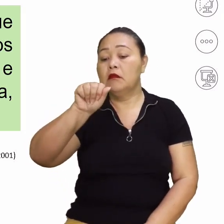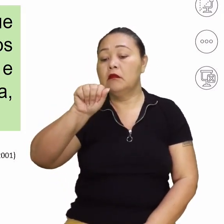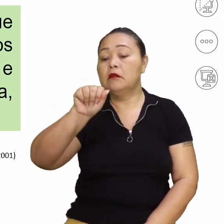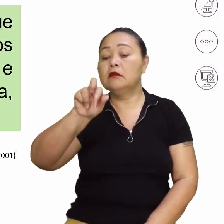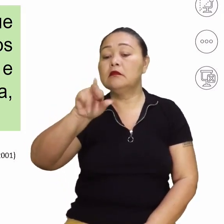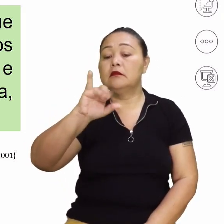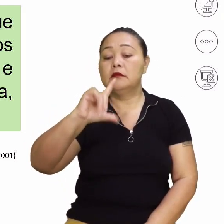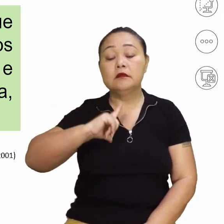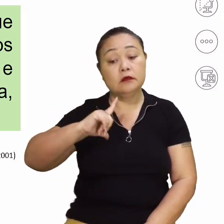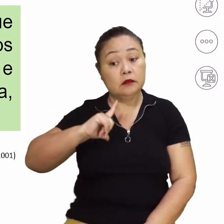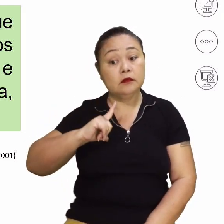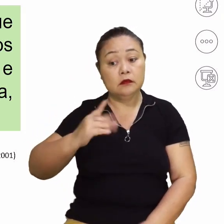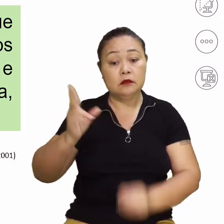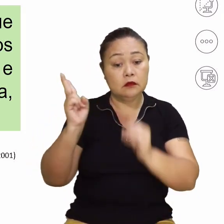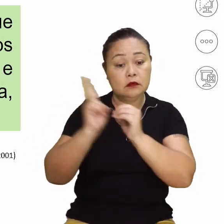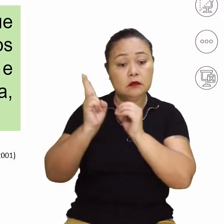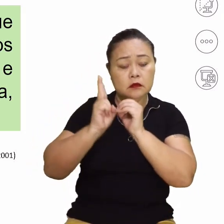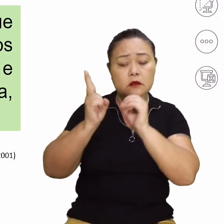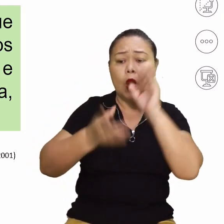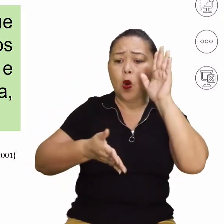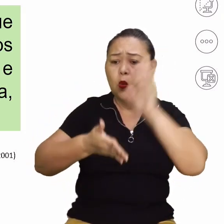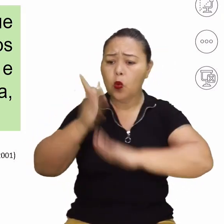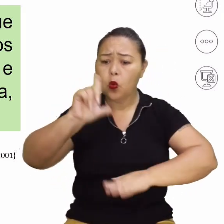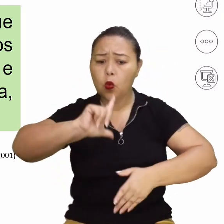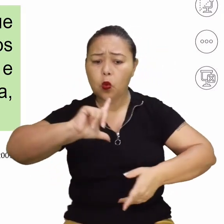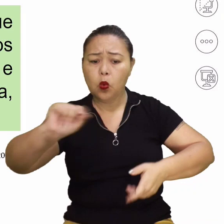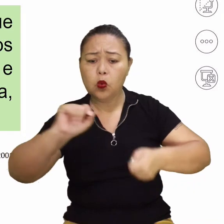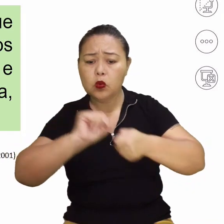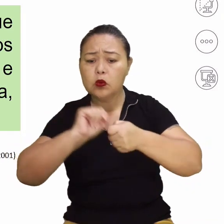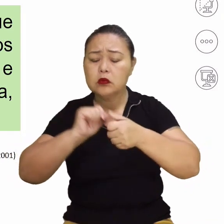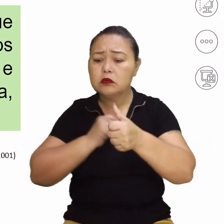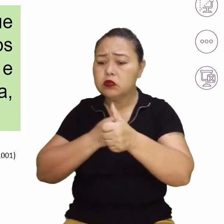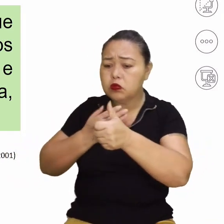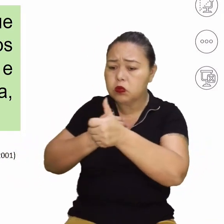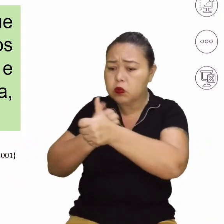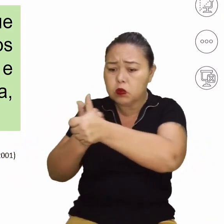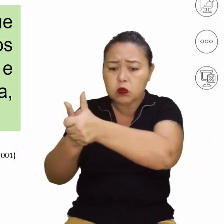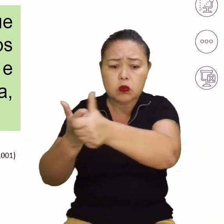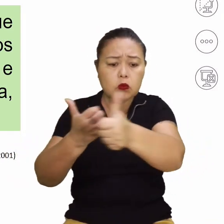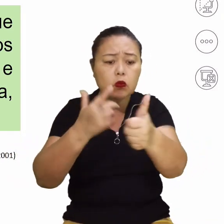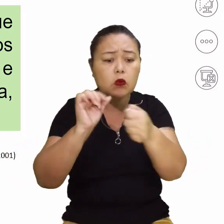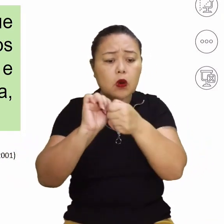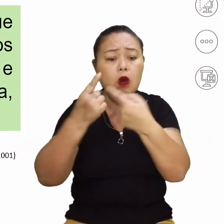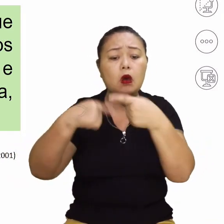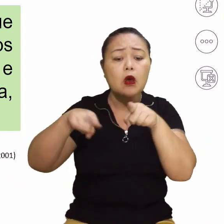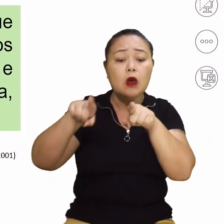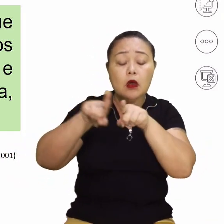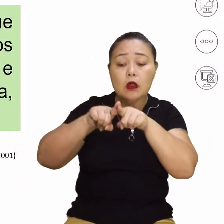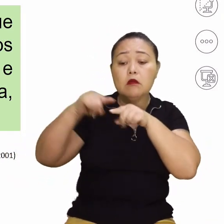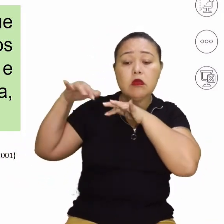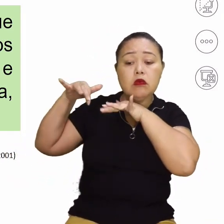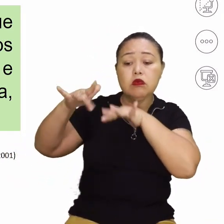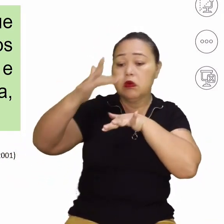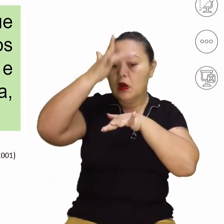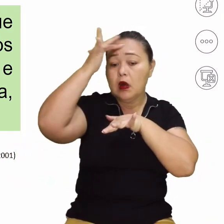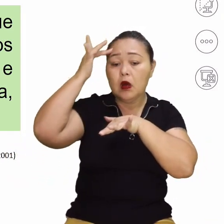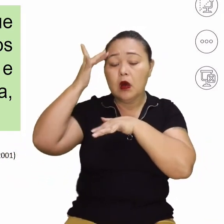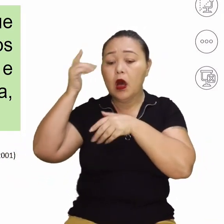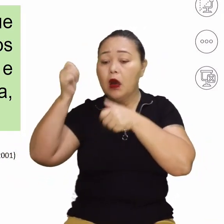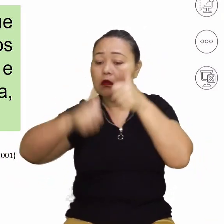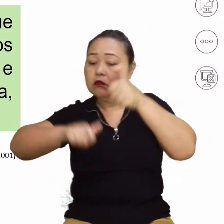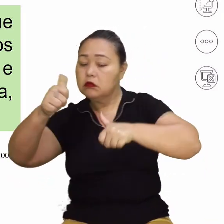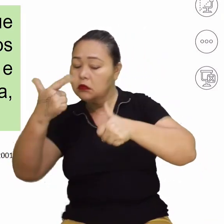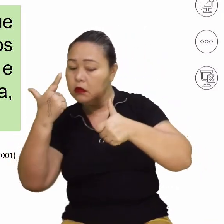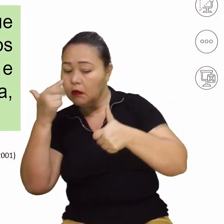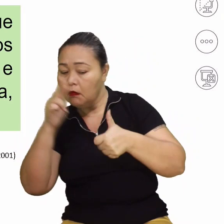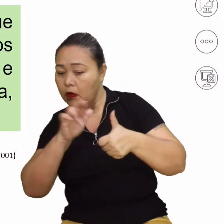os índios fugiram em decorrência das perseguições e espoliações dos Migrantes e especuladores